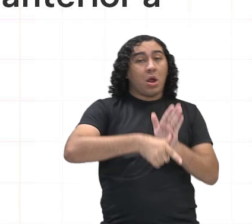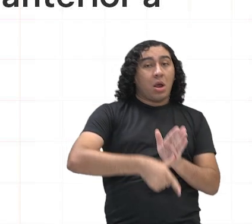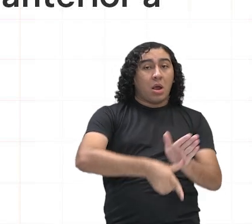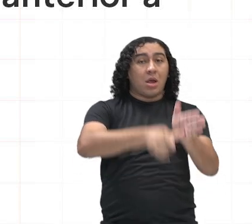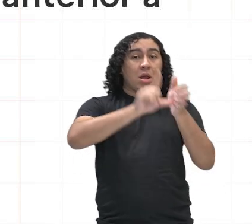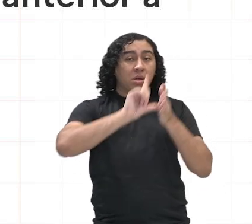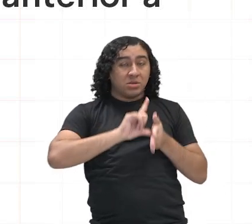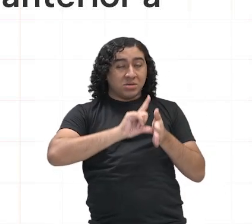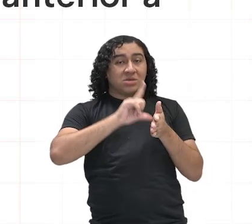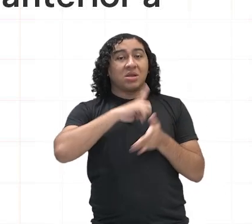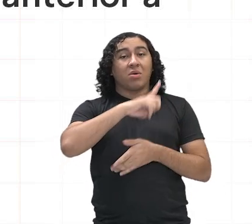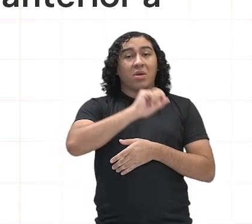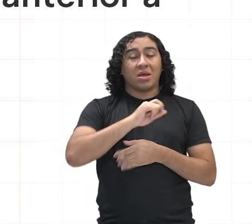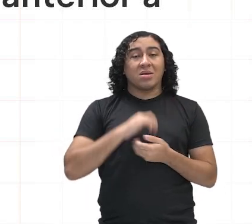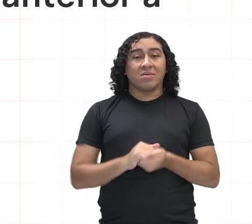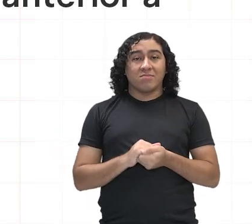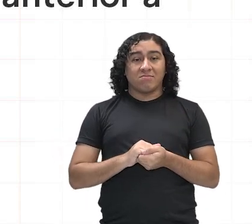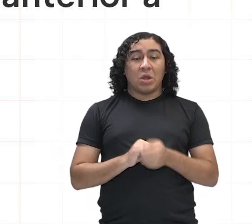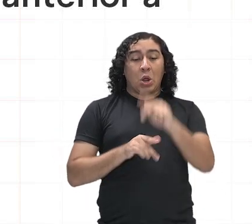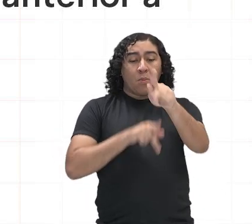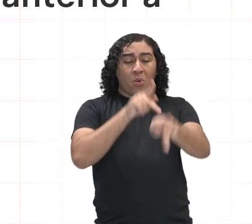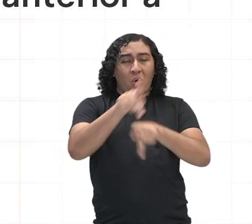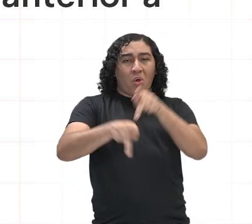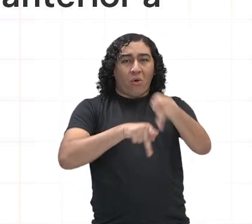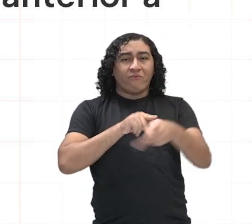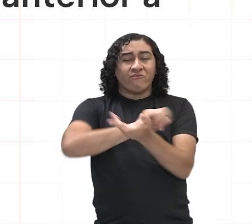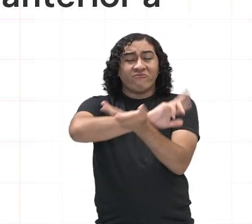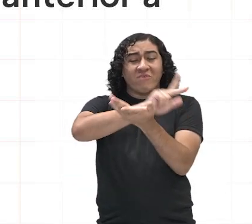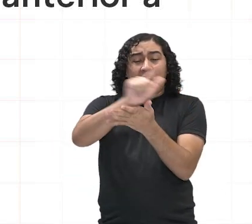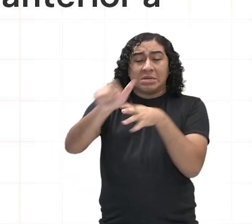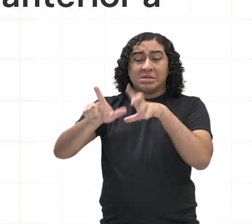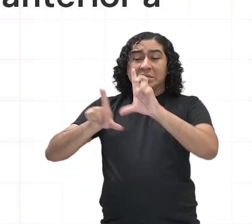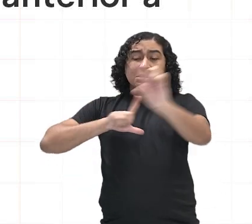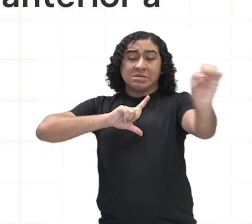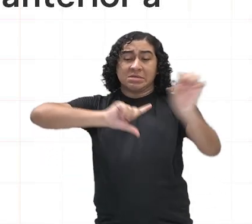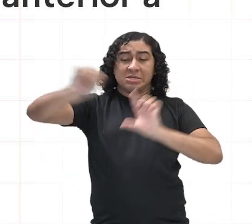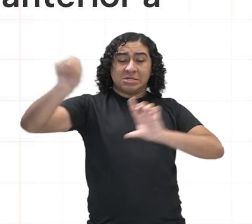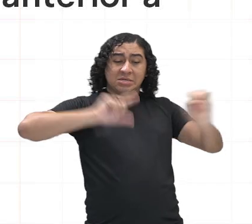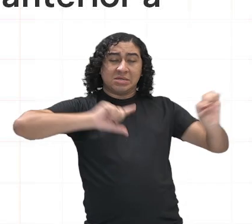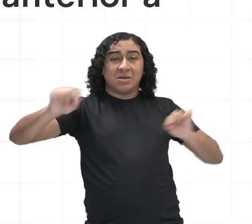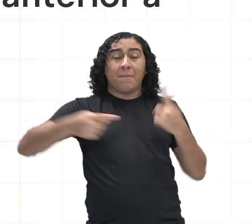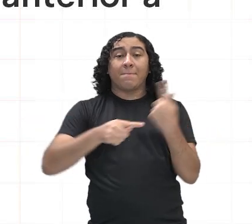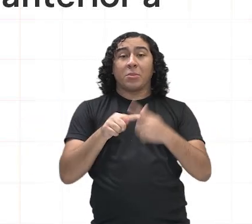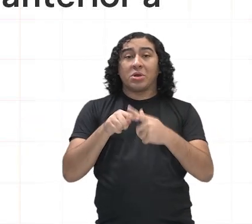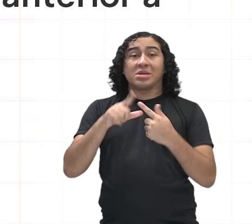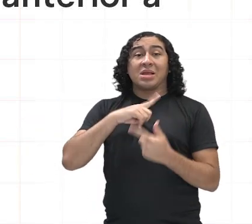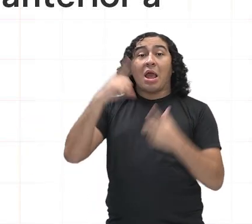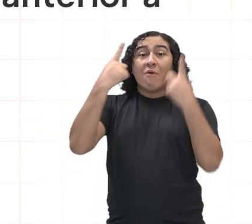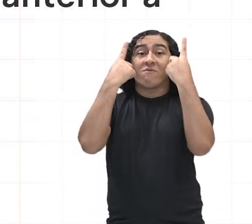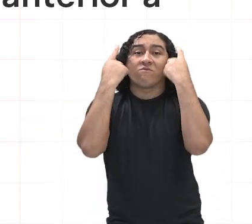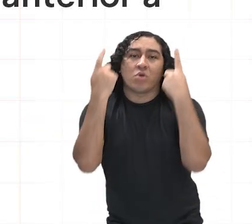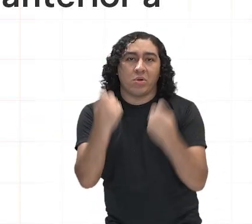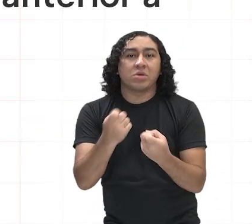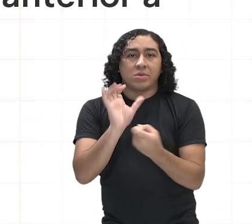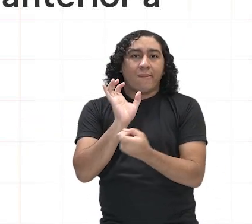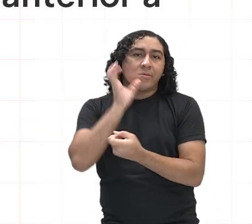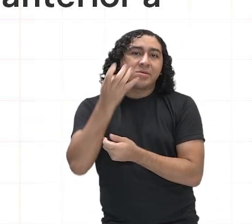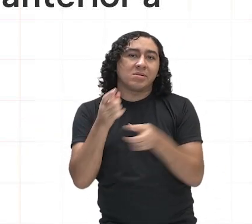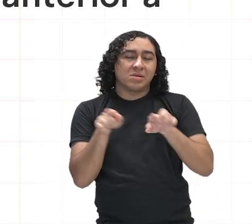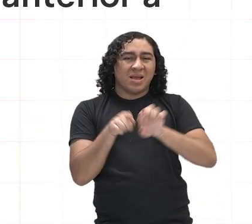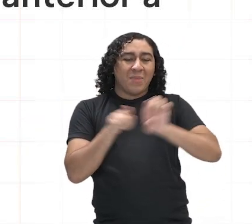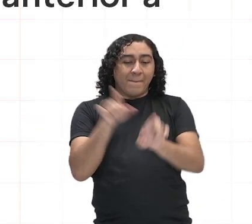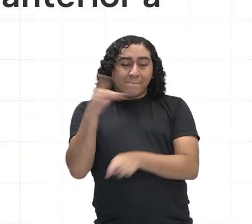grega, dispersão de diversos povos, visto a maneira violenta que eles tomaram e